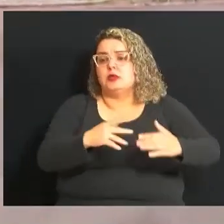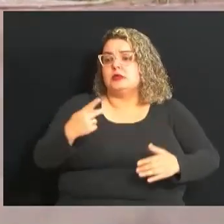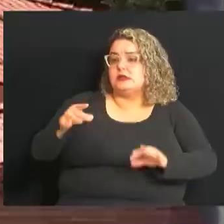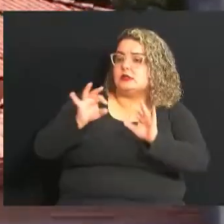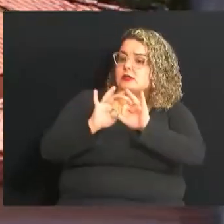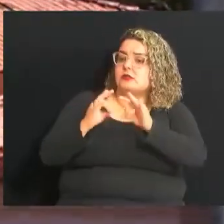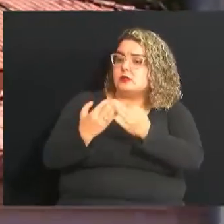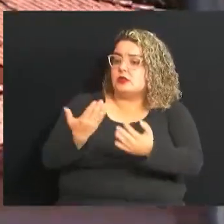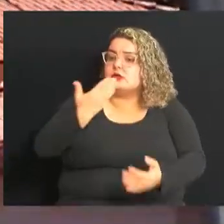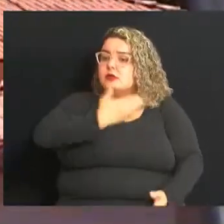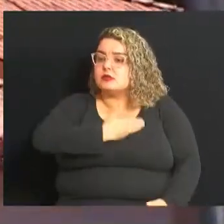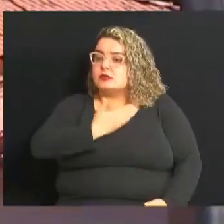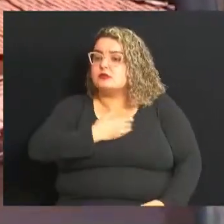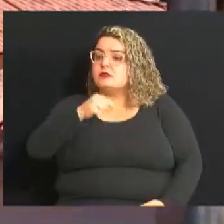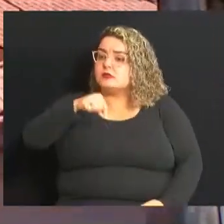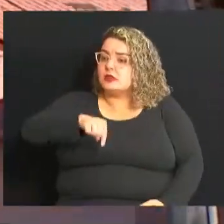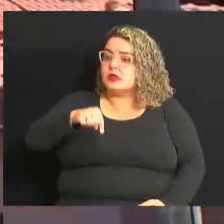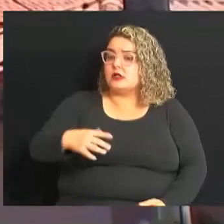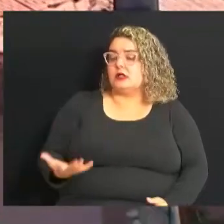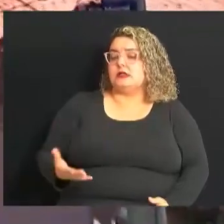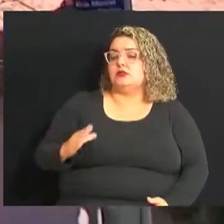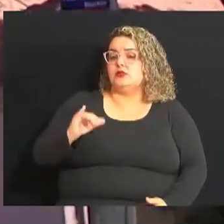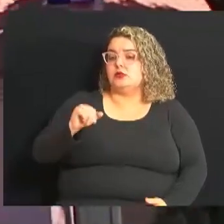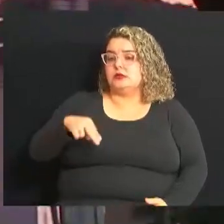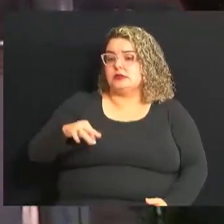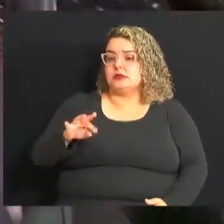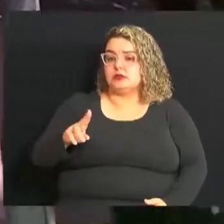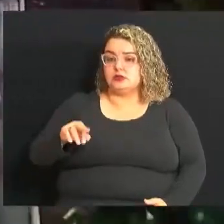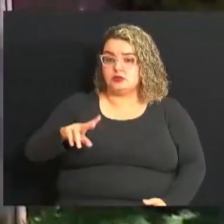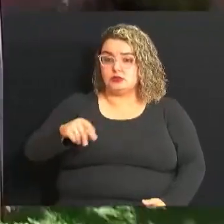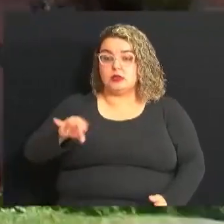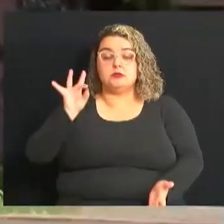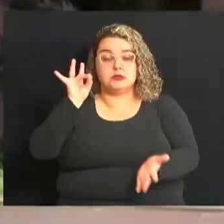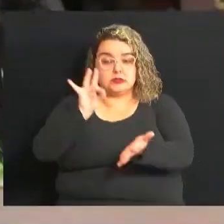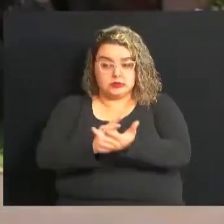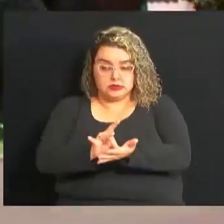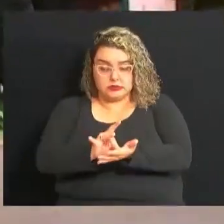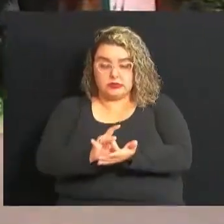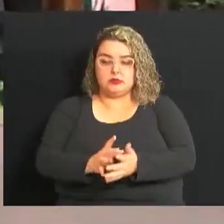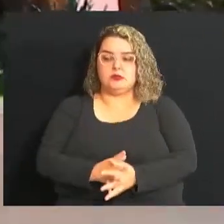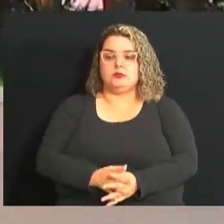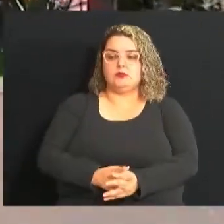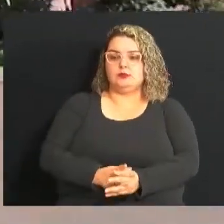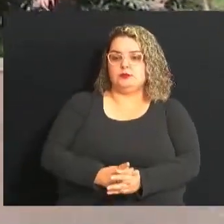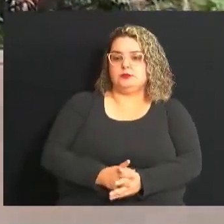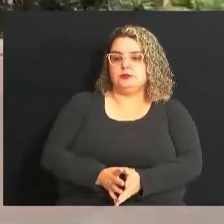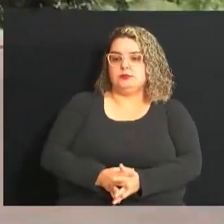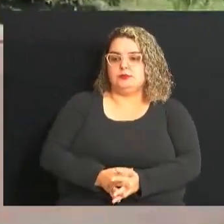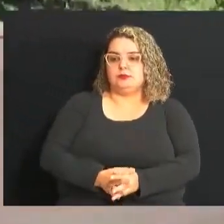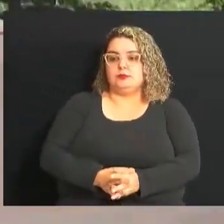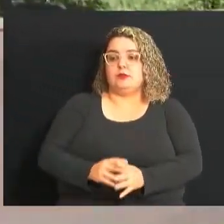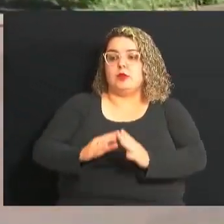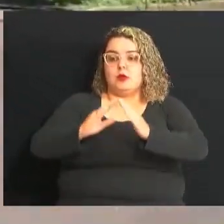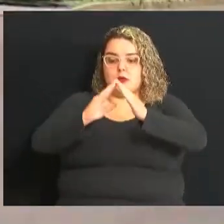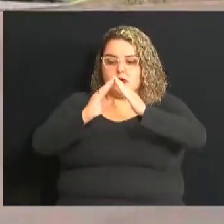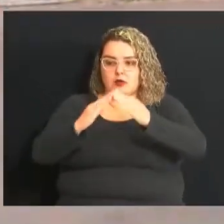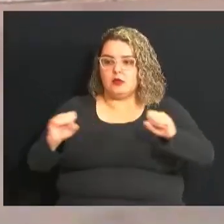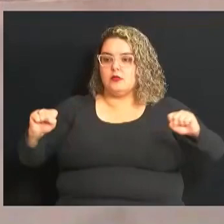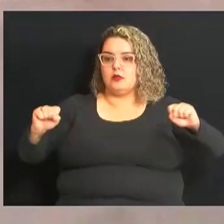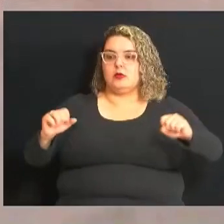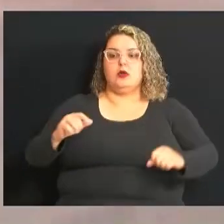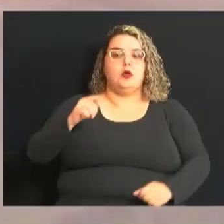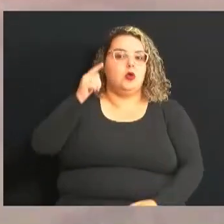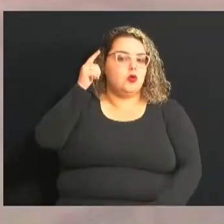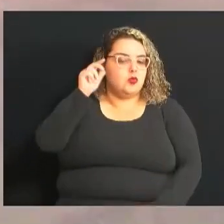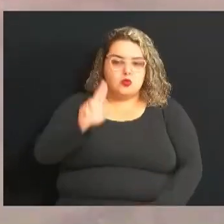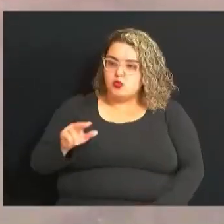seus amigos, essa questão do cinturão? Sinceramente, a parte do casarão, eu nunca consegui ir lá, né? Sempre